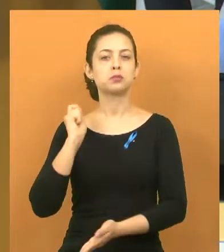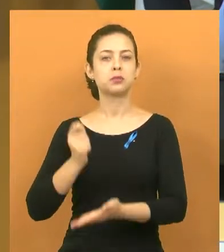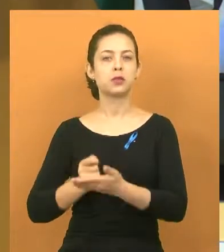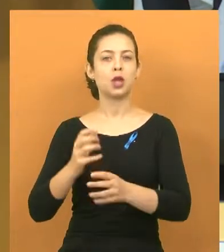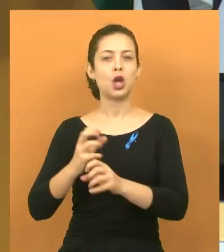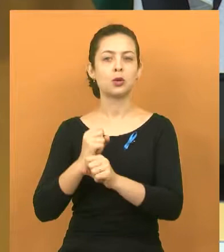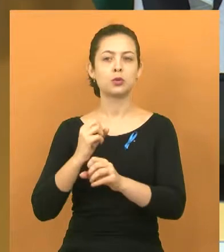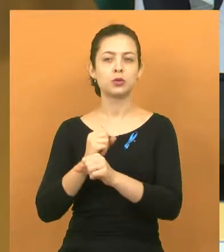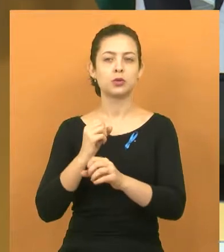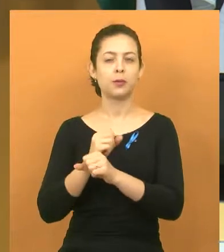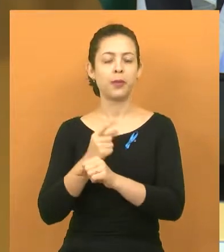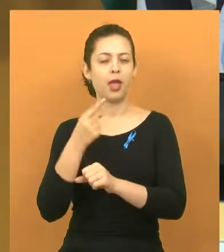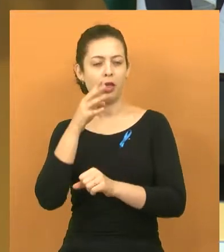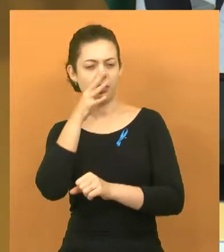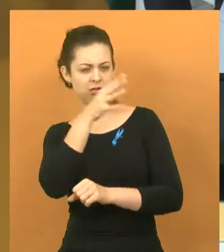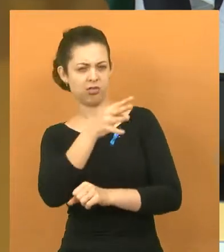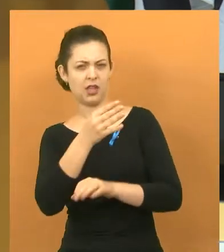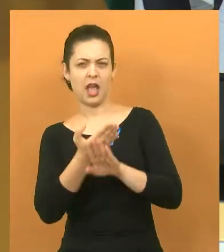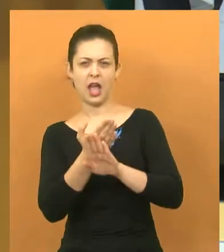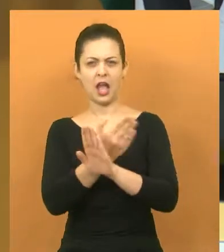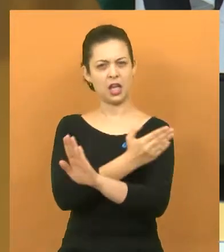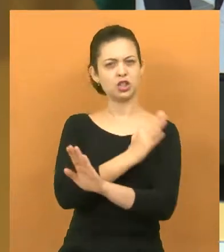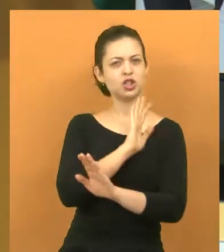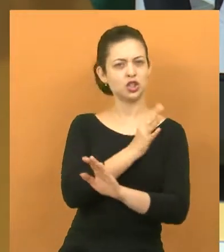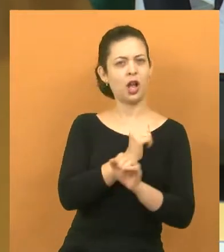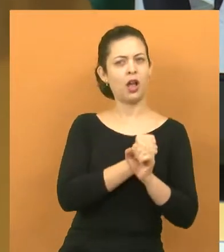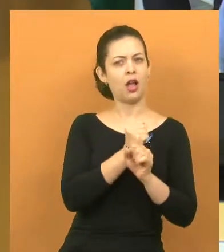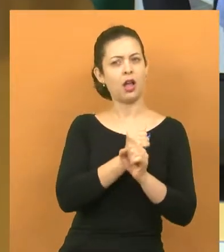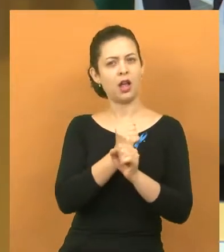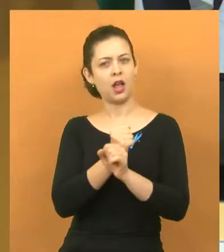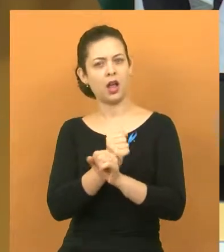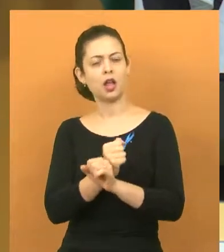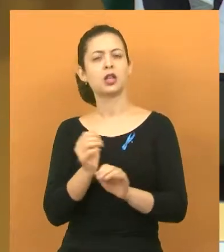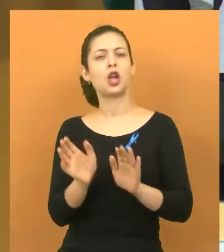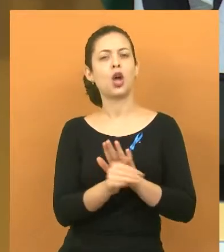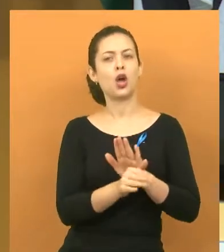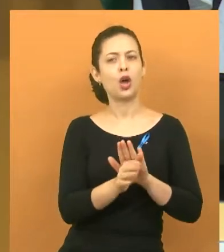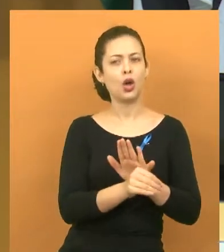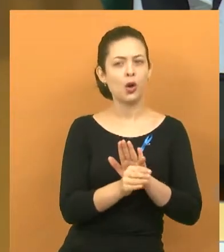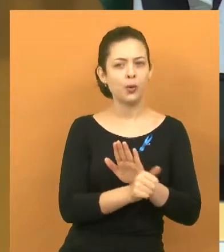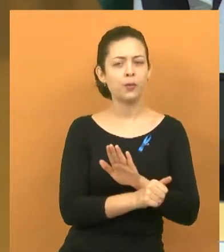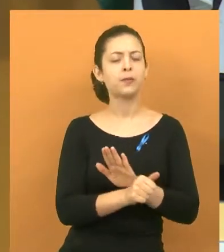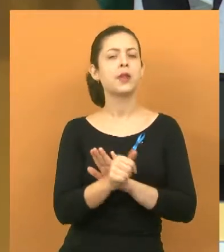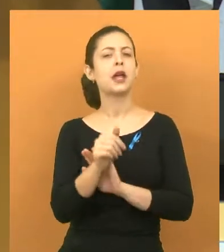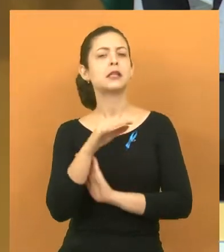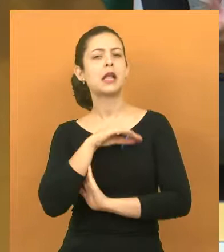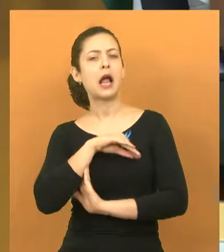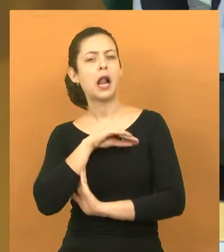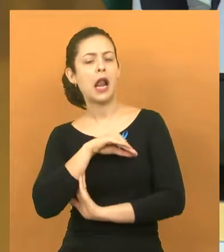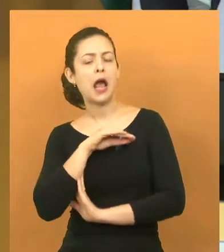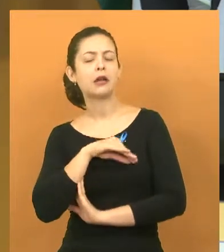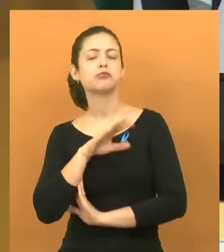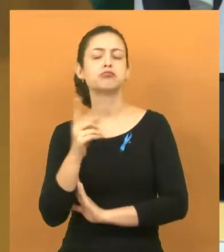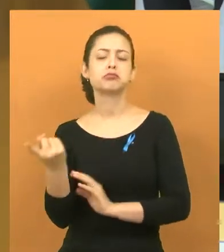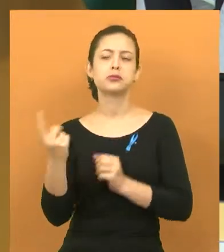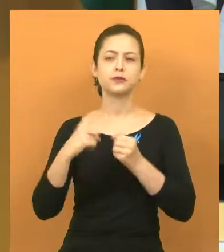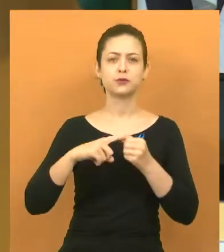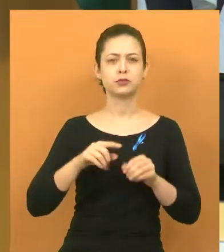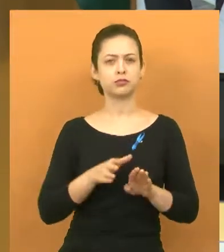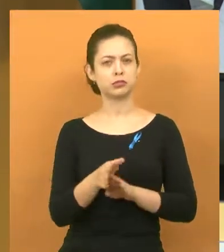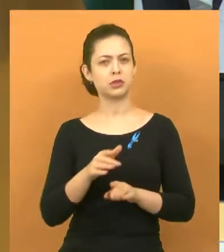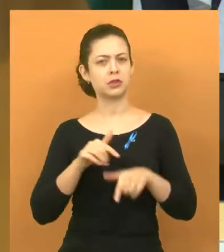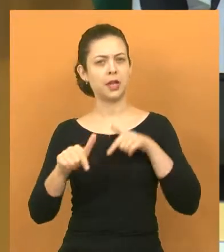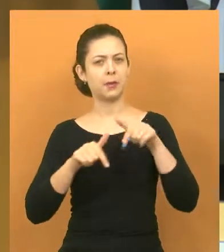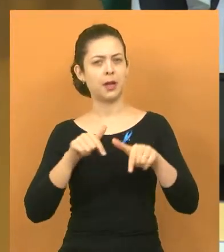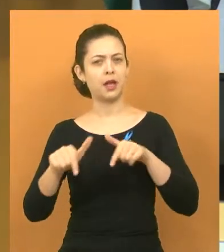é acusado de corrupção. Ele estava afastado já há vários anos, recebendo salário, e aí ele voltou a atuar no Tribunal